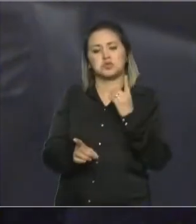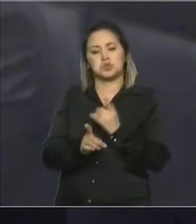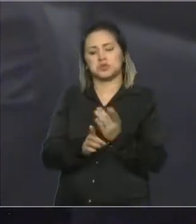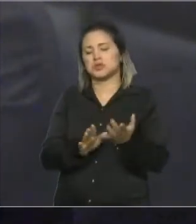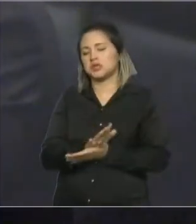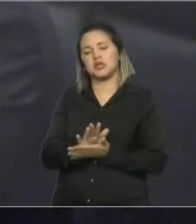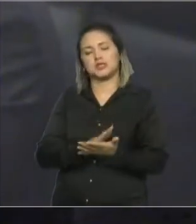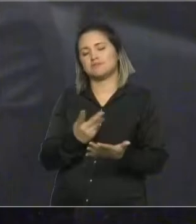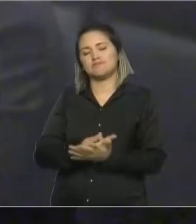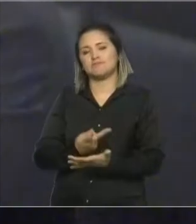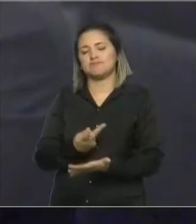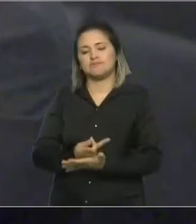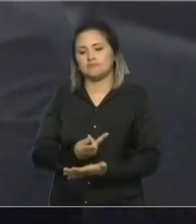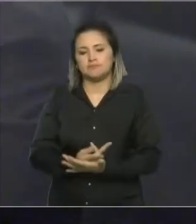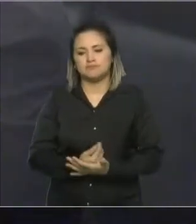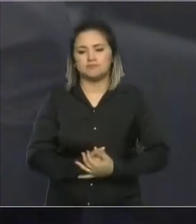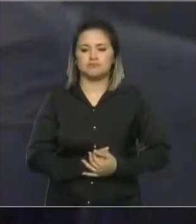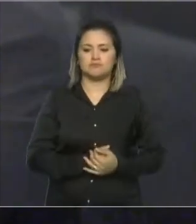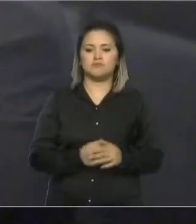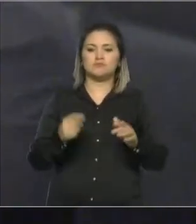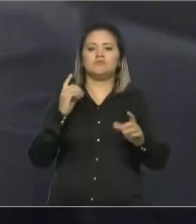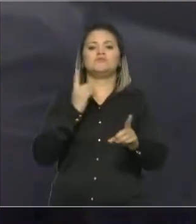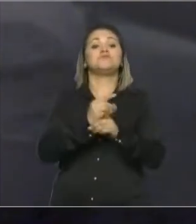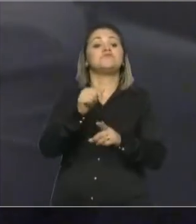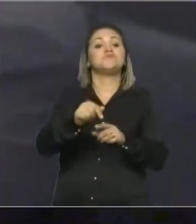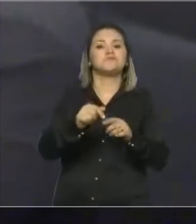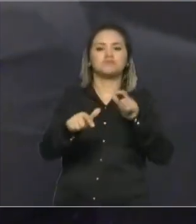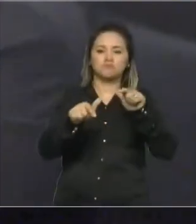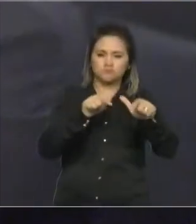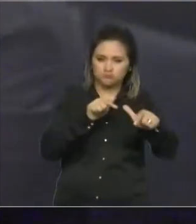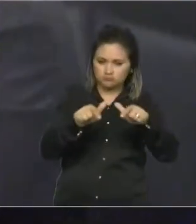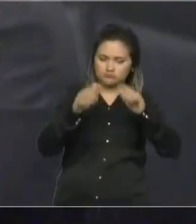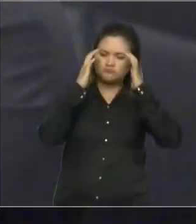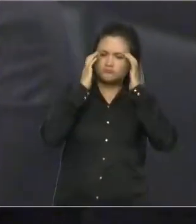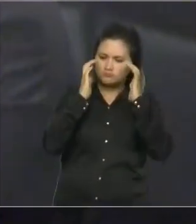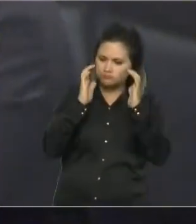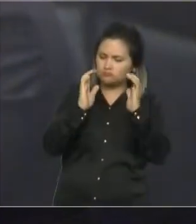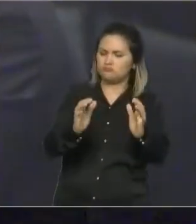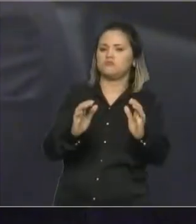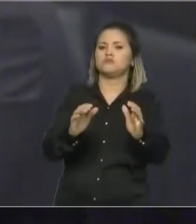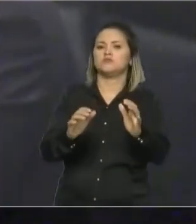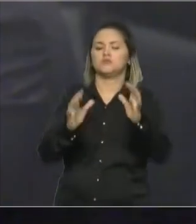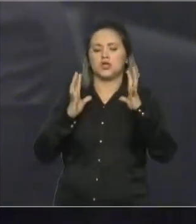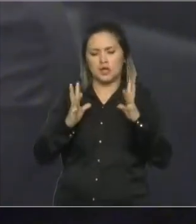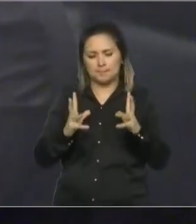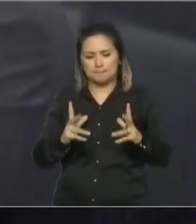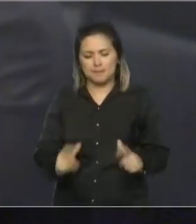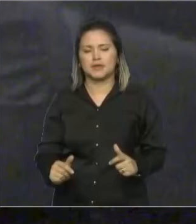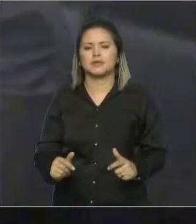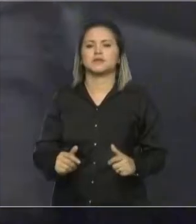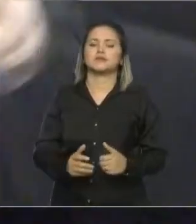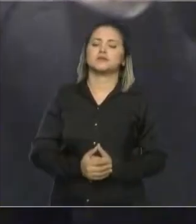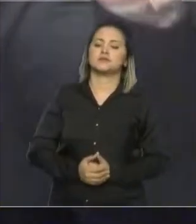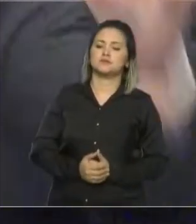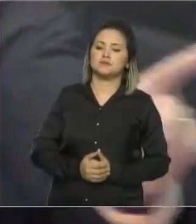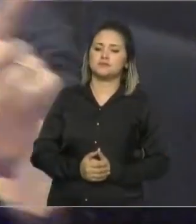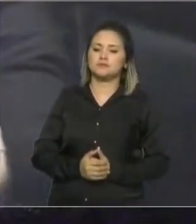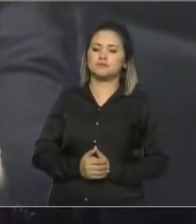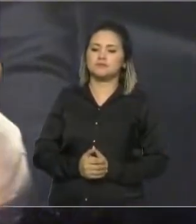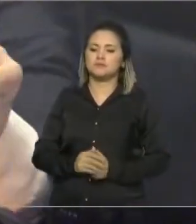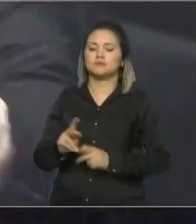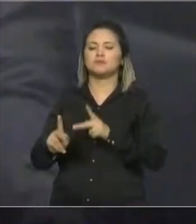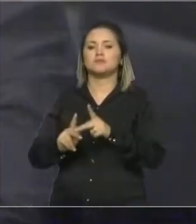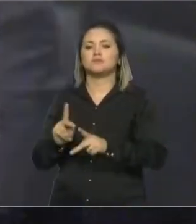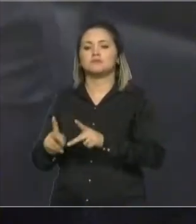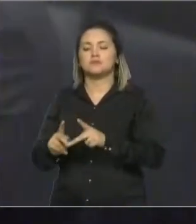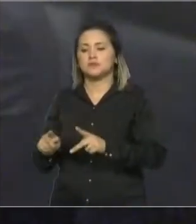fraude. Achou lá, sabe o quê? Trabalho, respeito, dignidade, um hospital limpo, honesto, que trata a população daquela